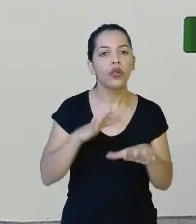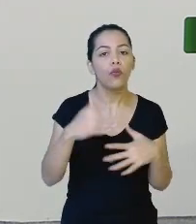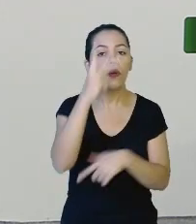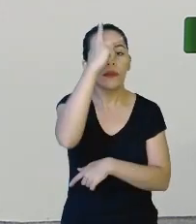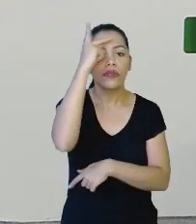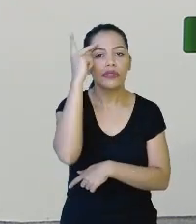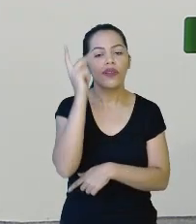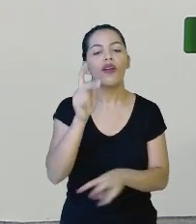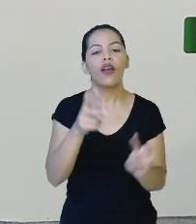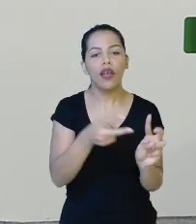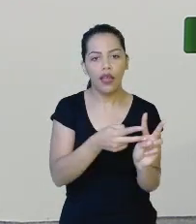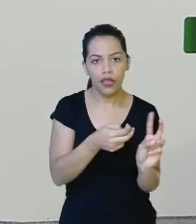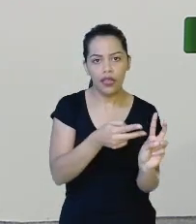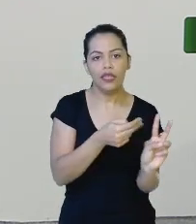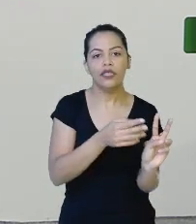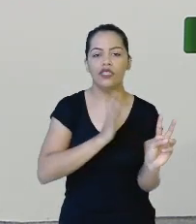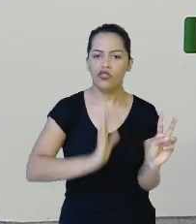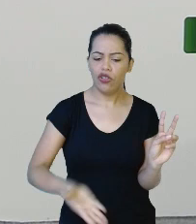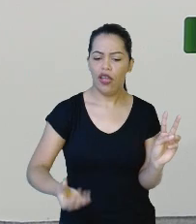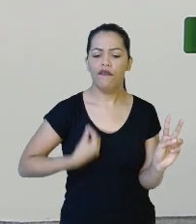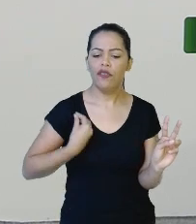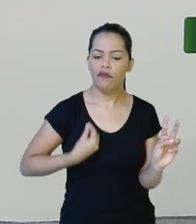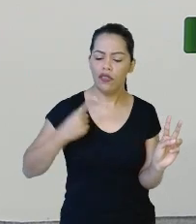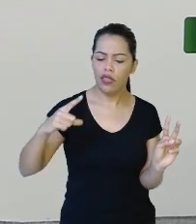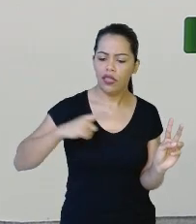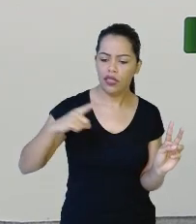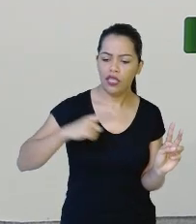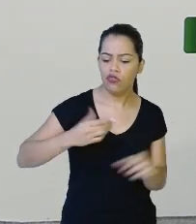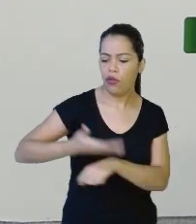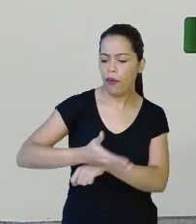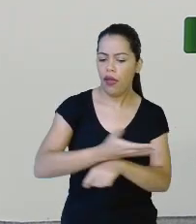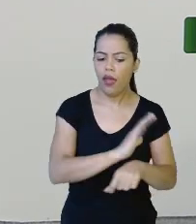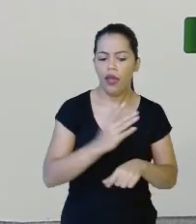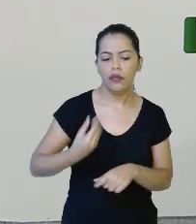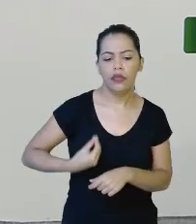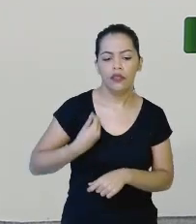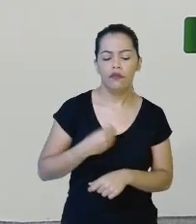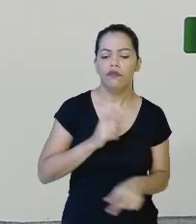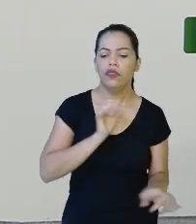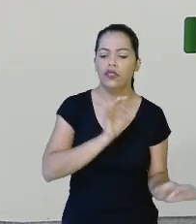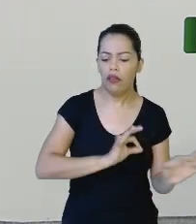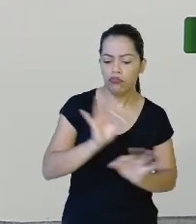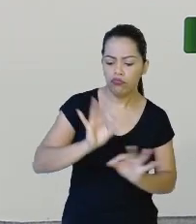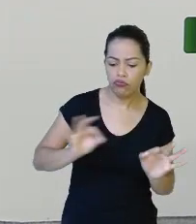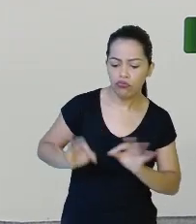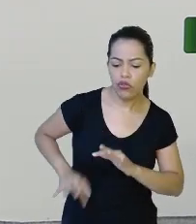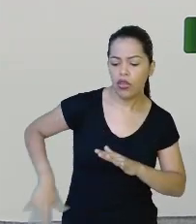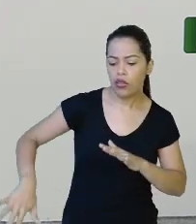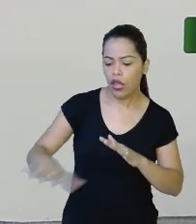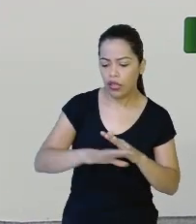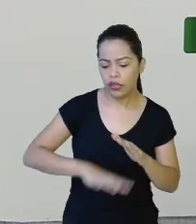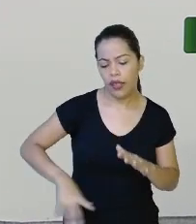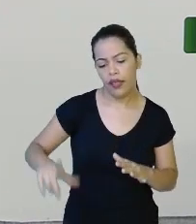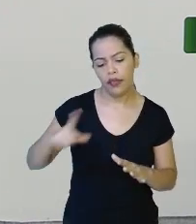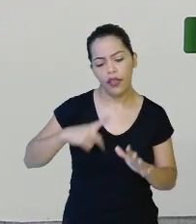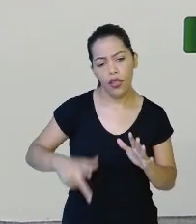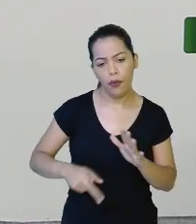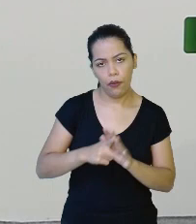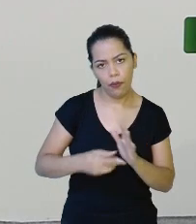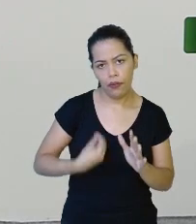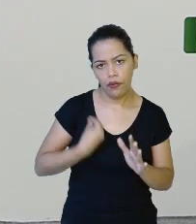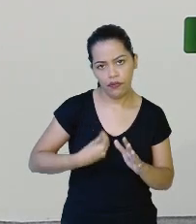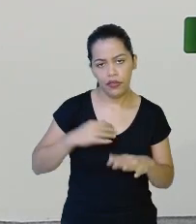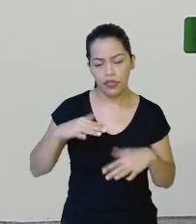indígenas morando aqui, eles já viviam aqui, eles tinham seus costumes, eles cuidavam da terra do seu jeito. E aí,